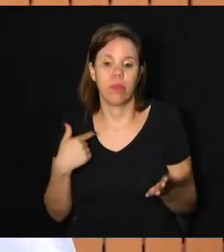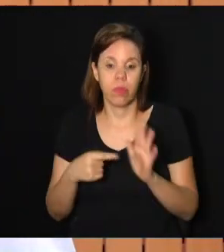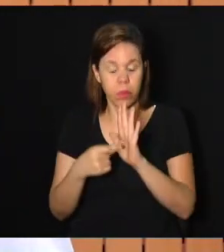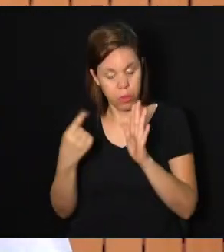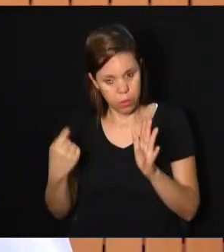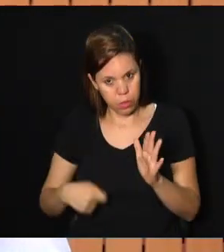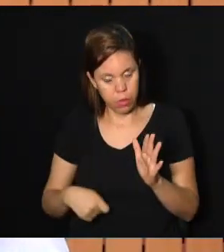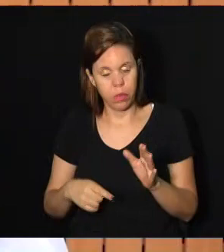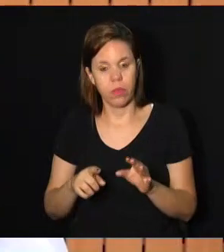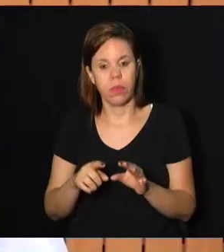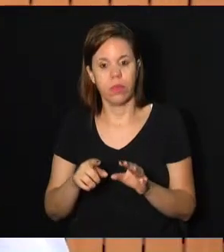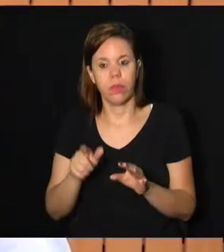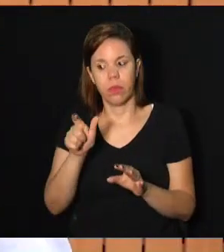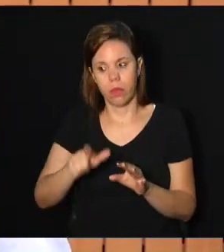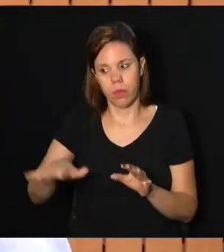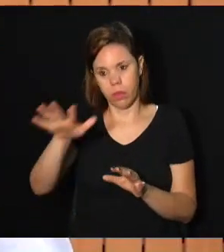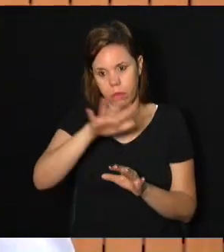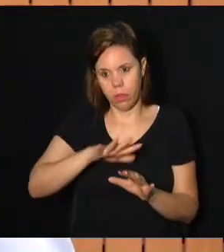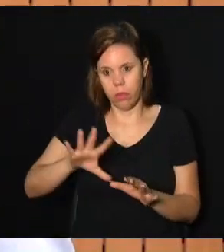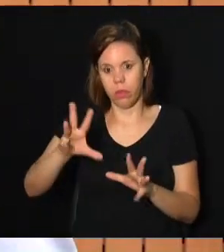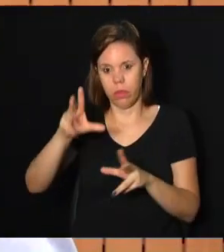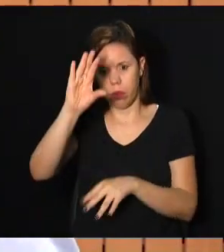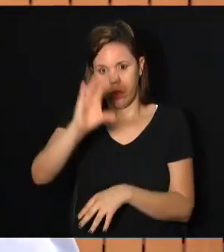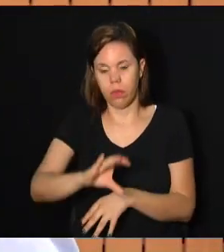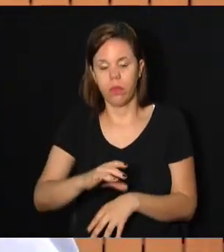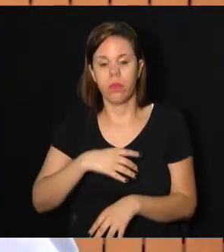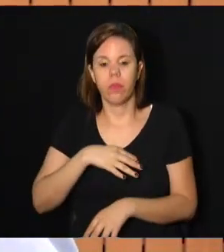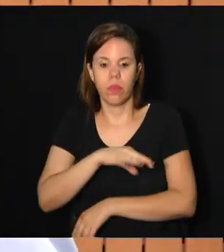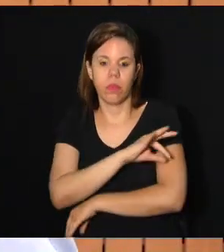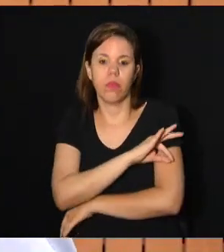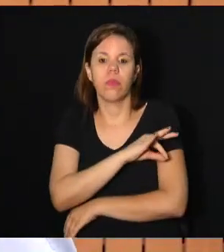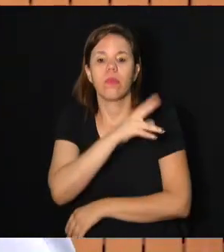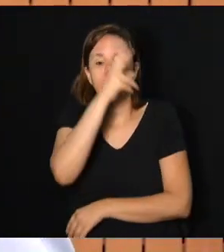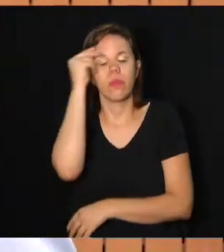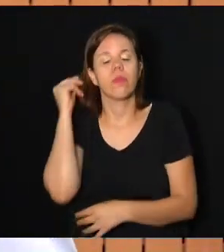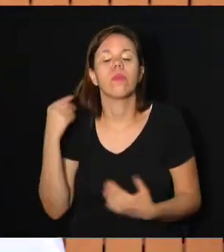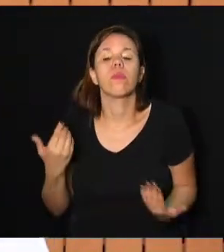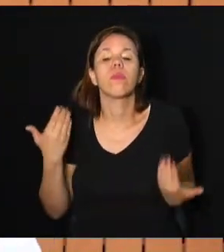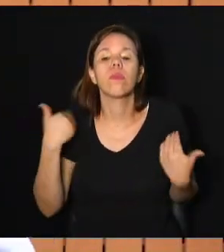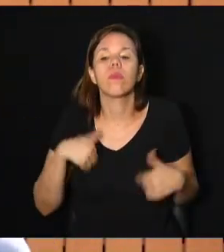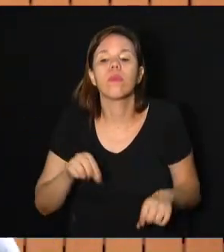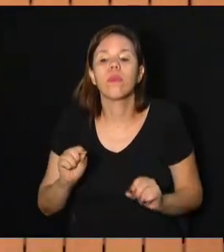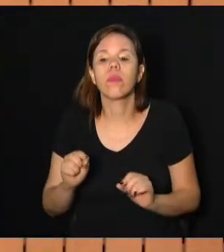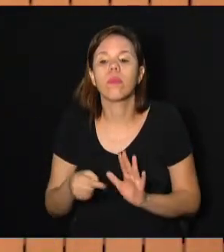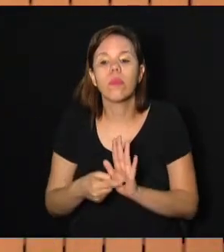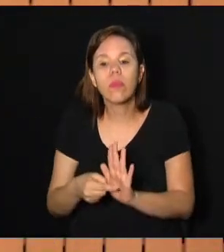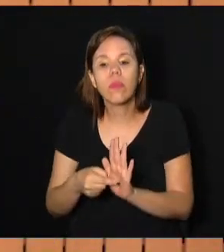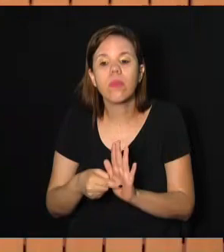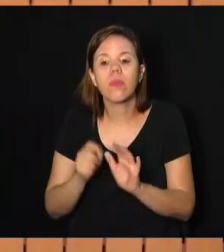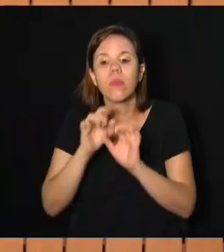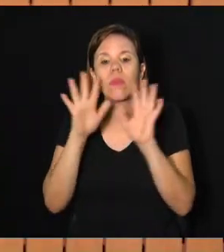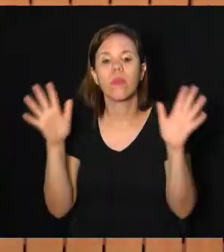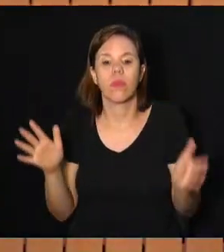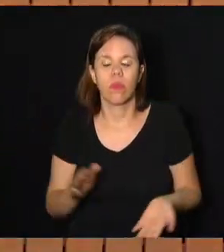os munícipes, com o próprio poder público, de dizer o porquê eu sou, e dar a cara para bater. Esse